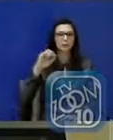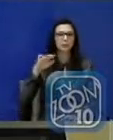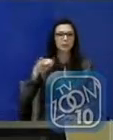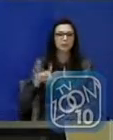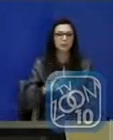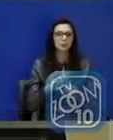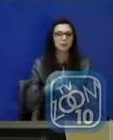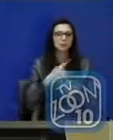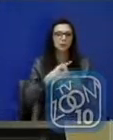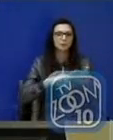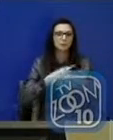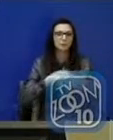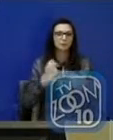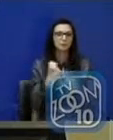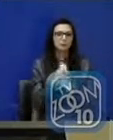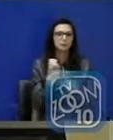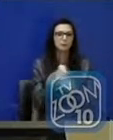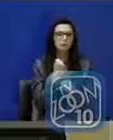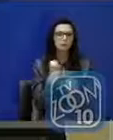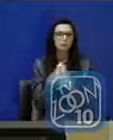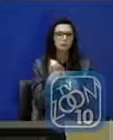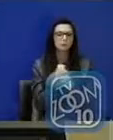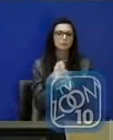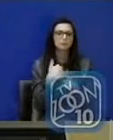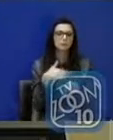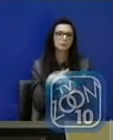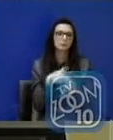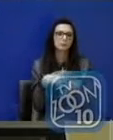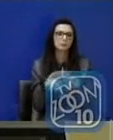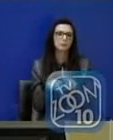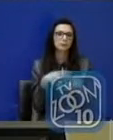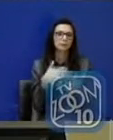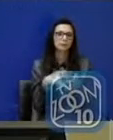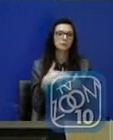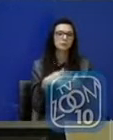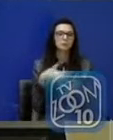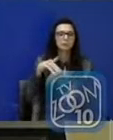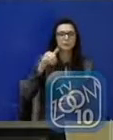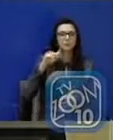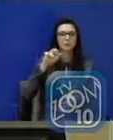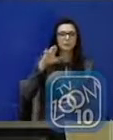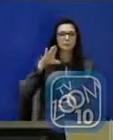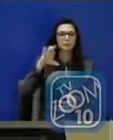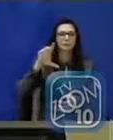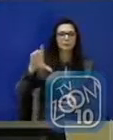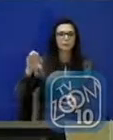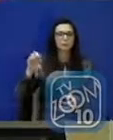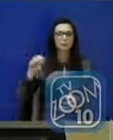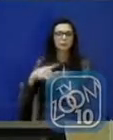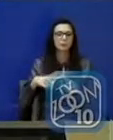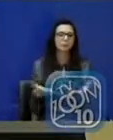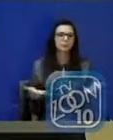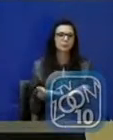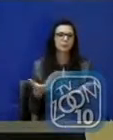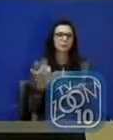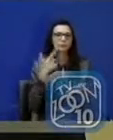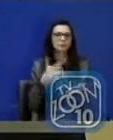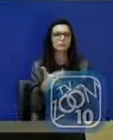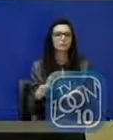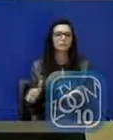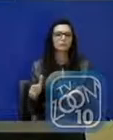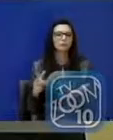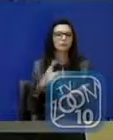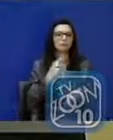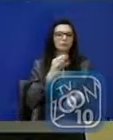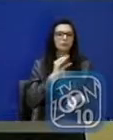Integração Regional, Relações Exteriores, História e Patrimônio, o presidente escolhido é o professor Pierre.